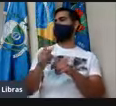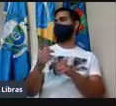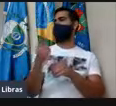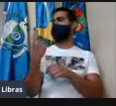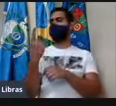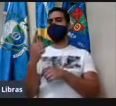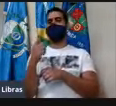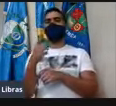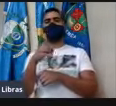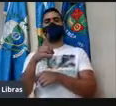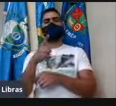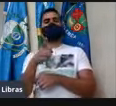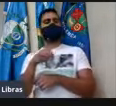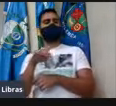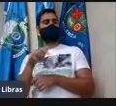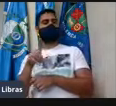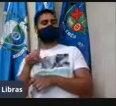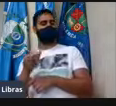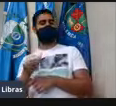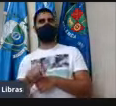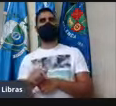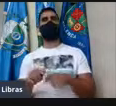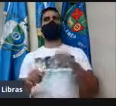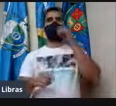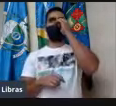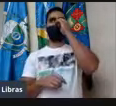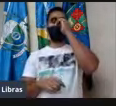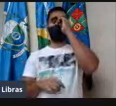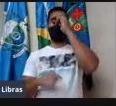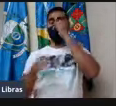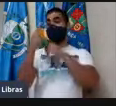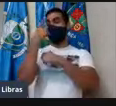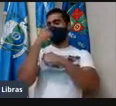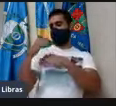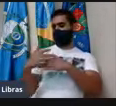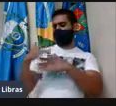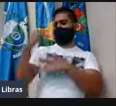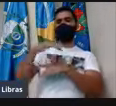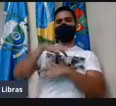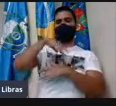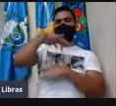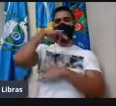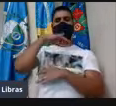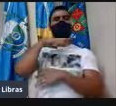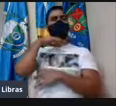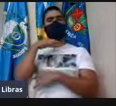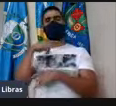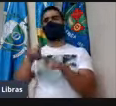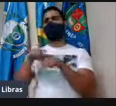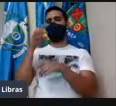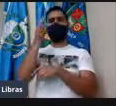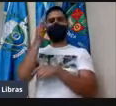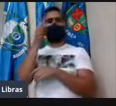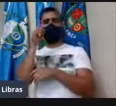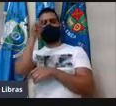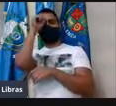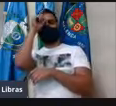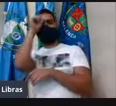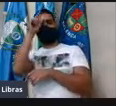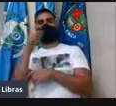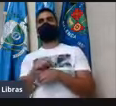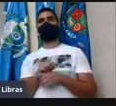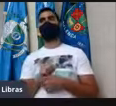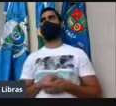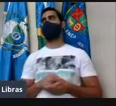a cada 15 dias, causando transtorno e desconforto. O acúmulo de lixo traz mau cheiro, facilita o aparecimento de ratos e baratos, além dos cães e gatos.